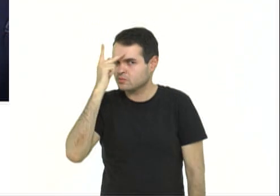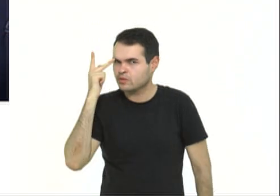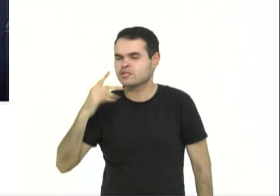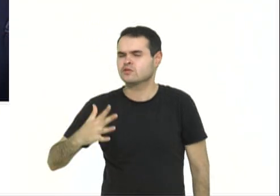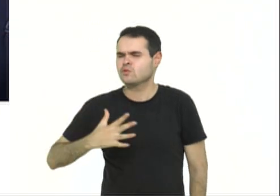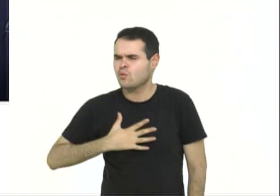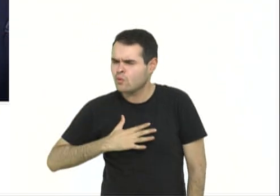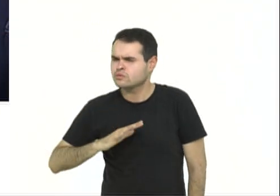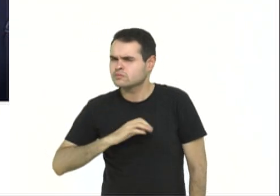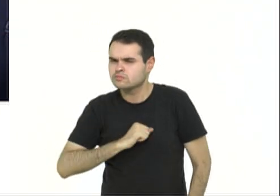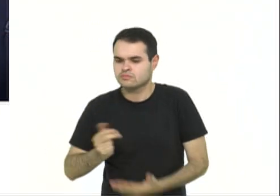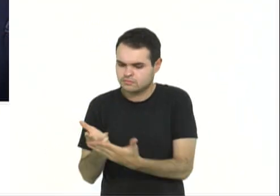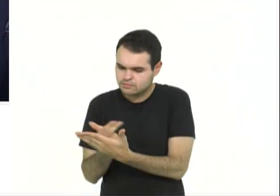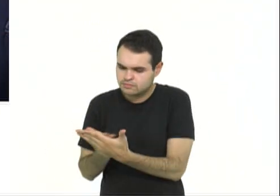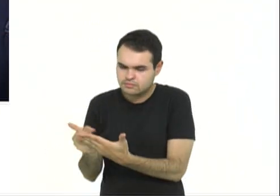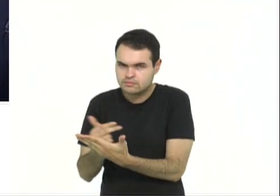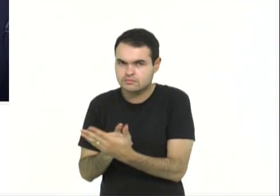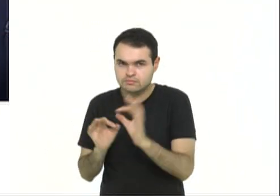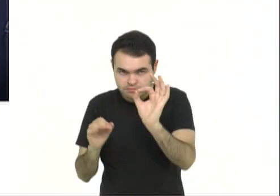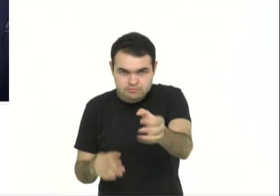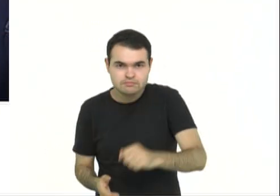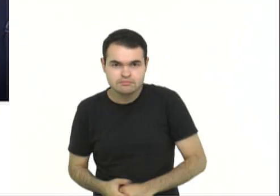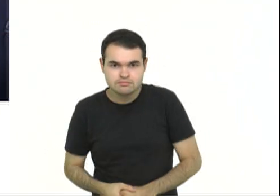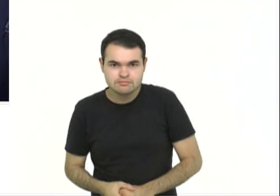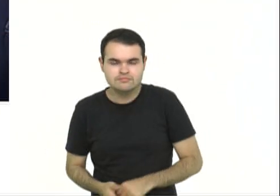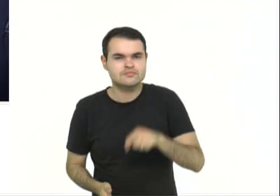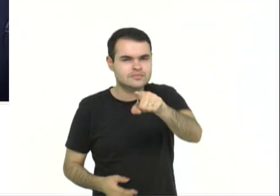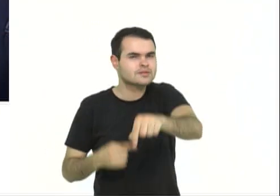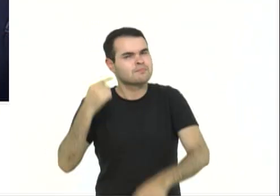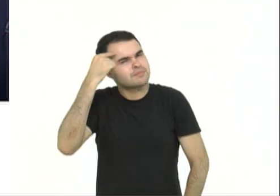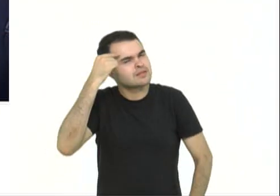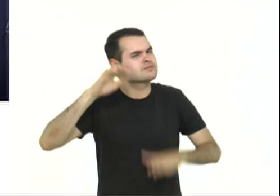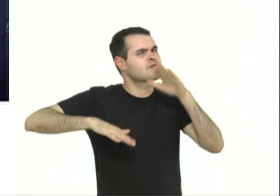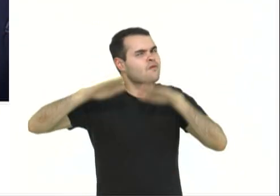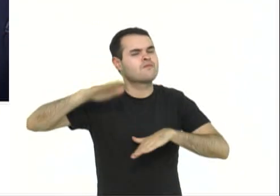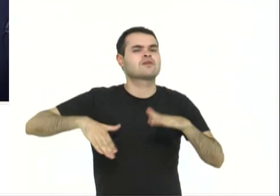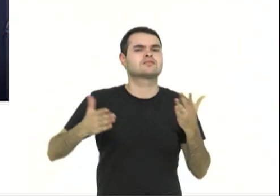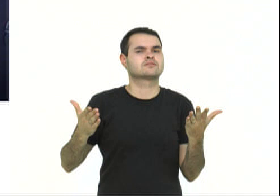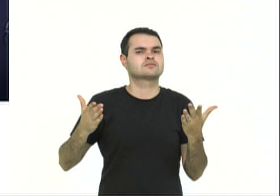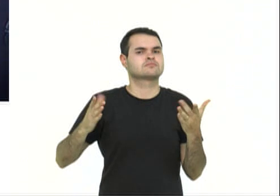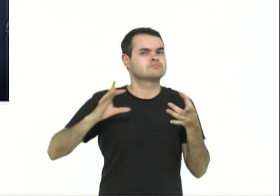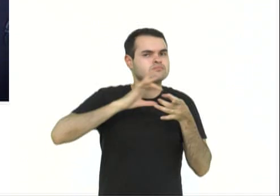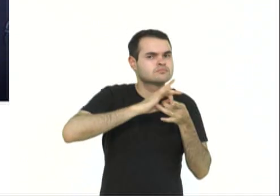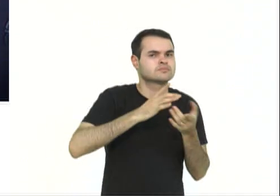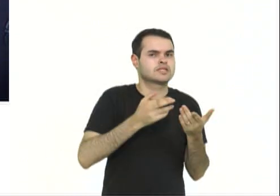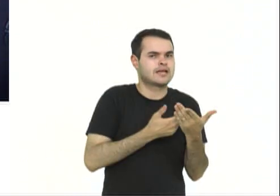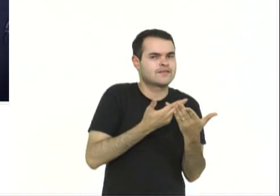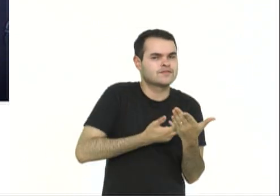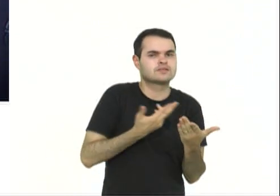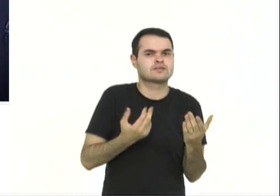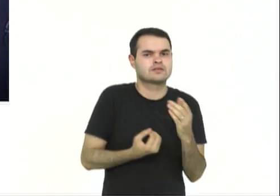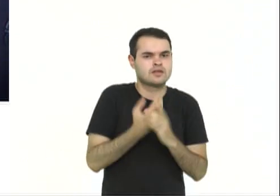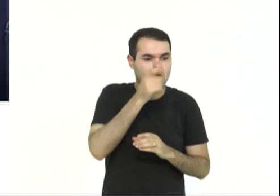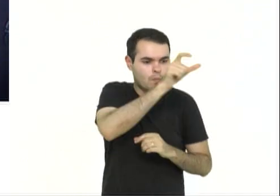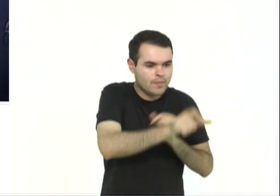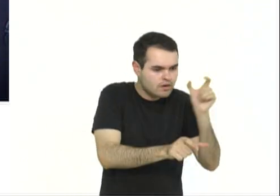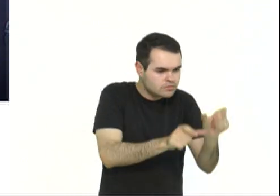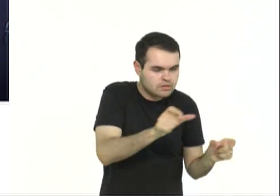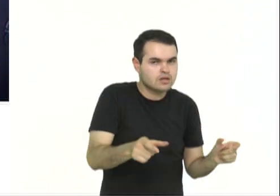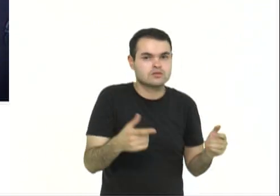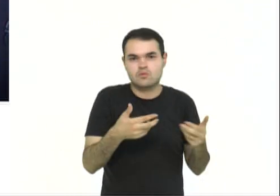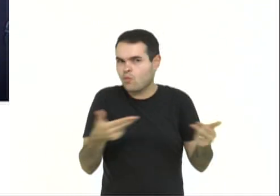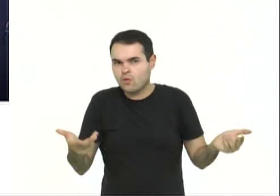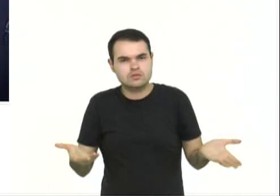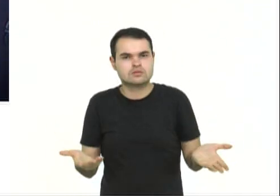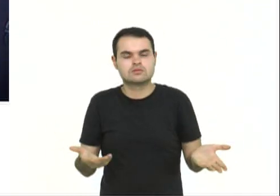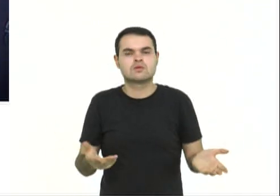de desenhar, né? E pensam até em, talvez, fazer uma revista, criar um personagem, alguma coisa.